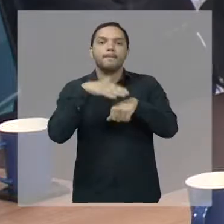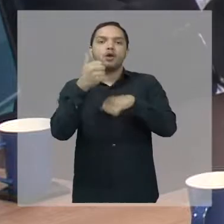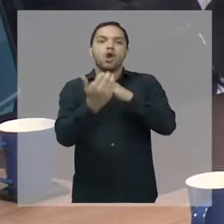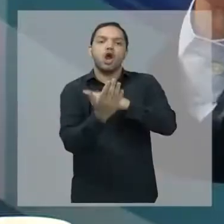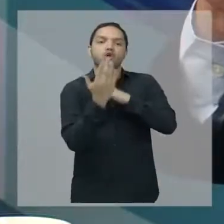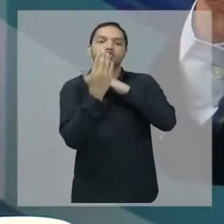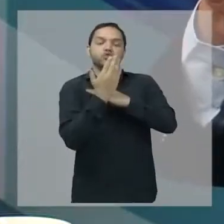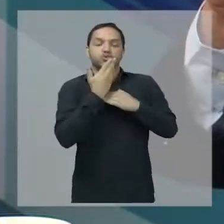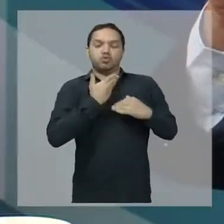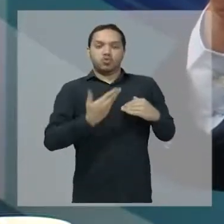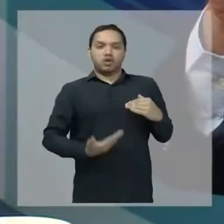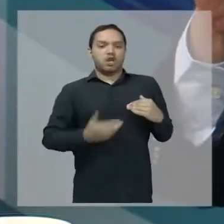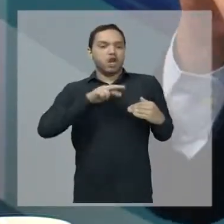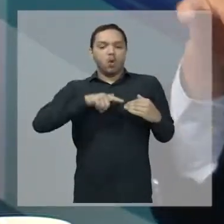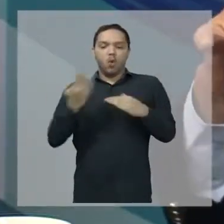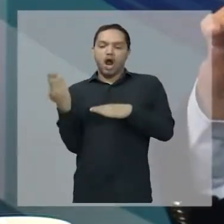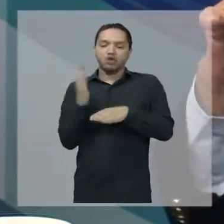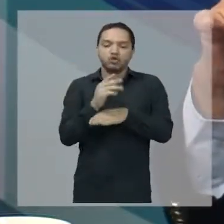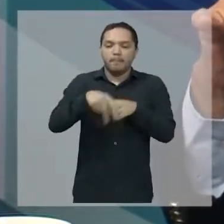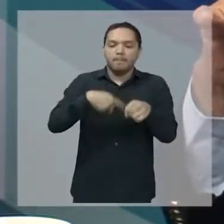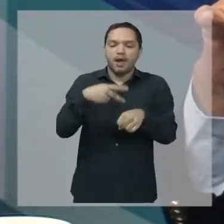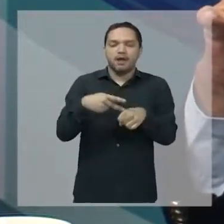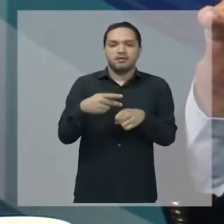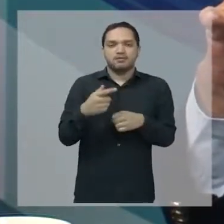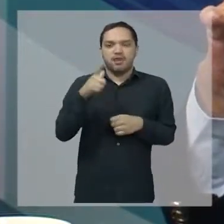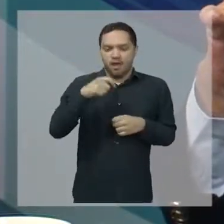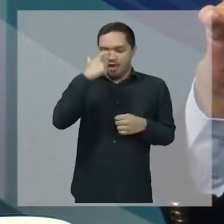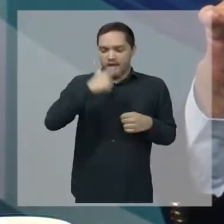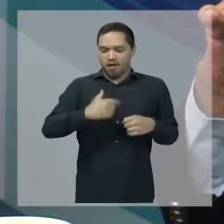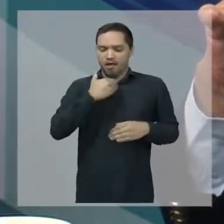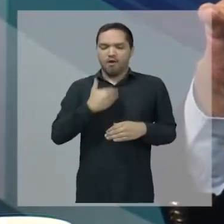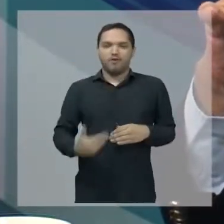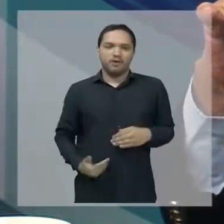interesses dos governantes e não do país.